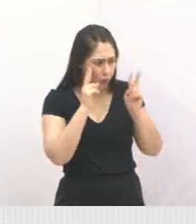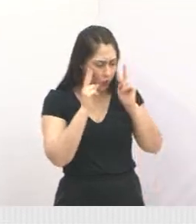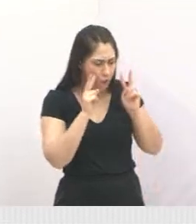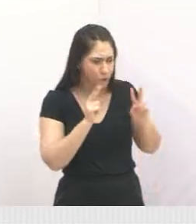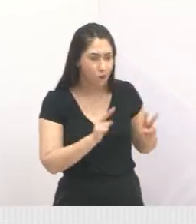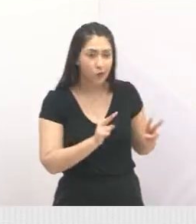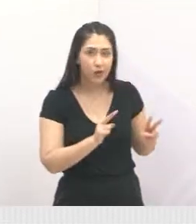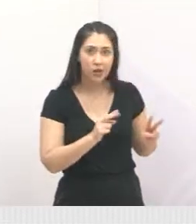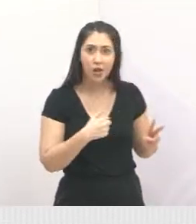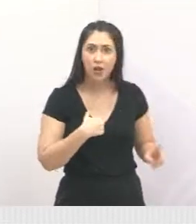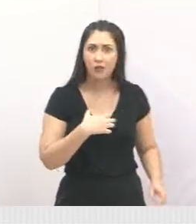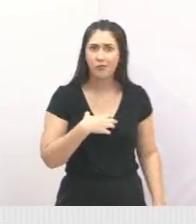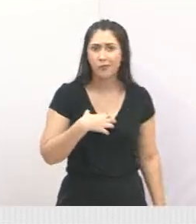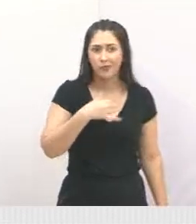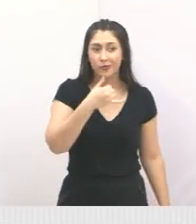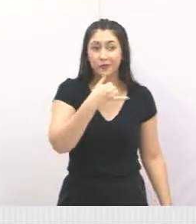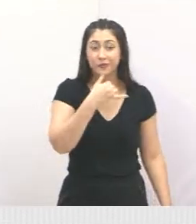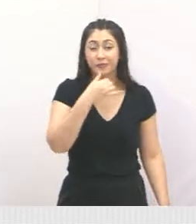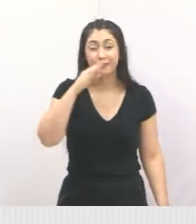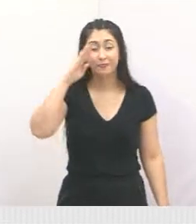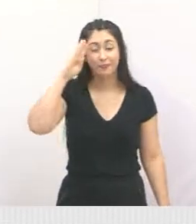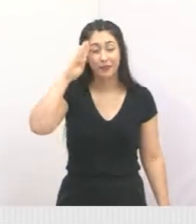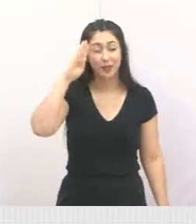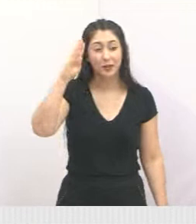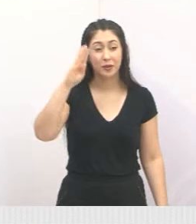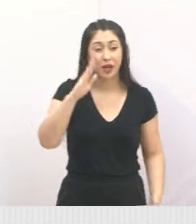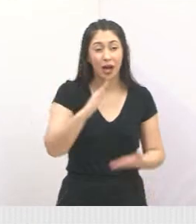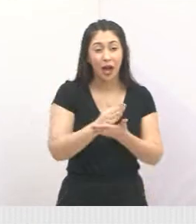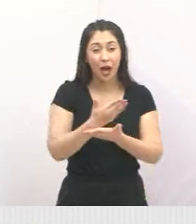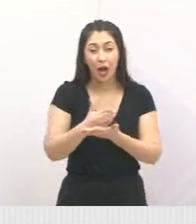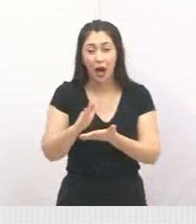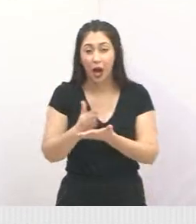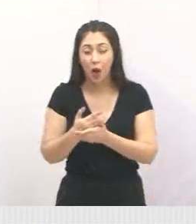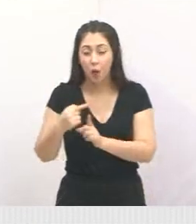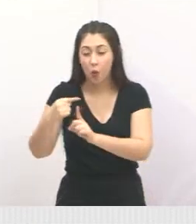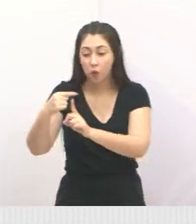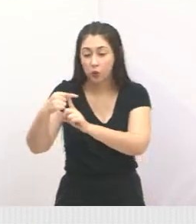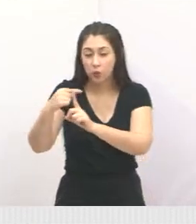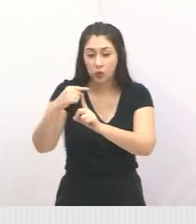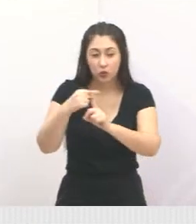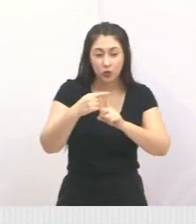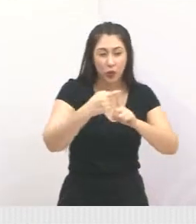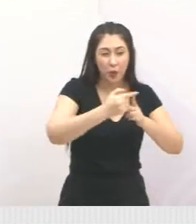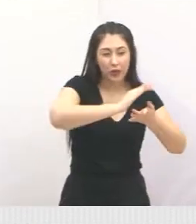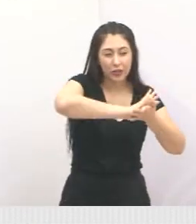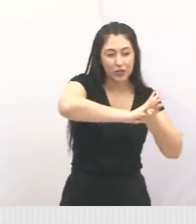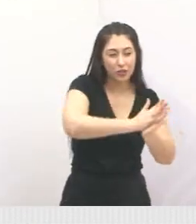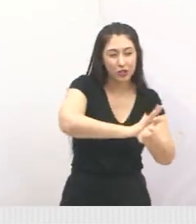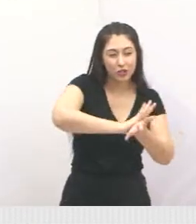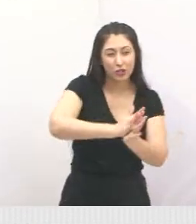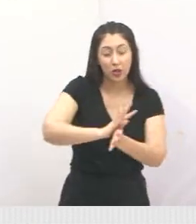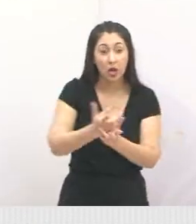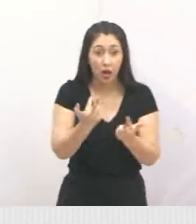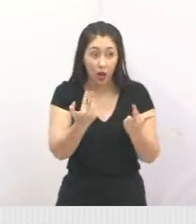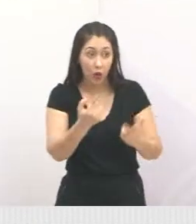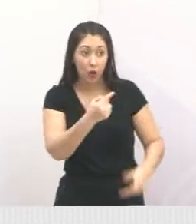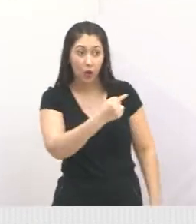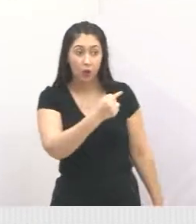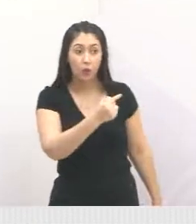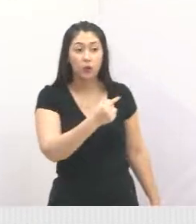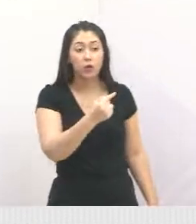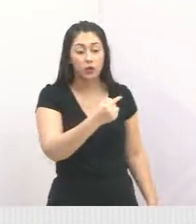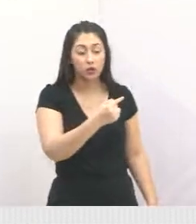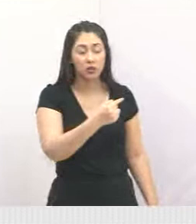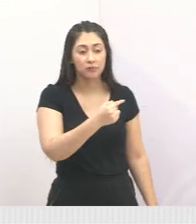o cemitério, me deixou muito triste. Principalmente alguns túmulos totalmente destruídos, como esse aí que vocês estão vendo,